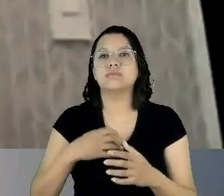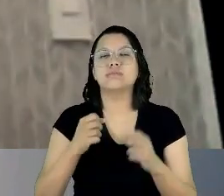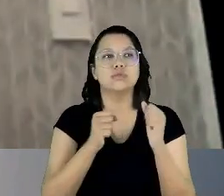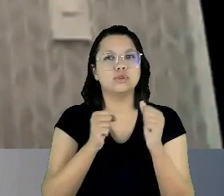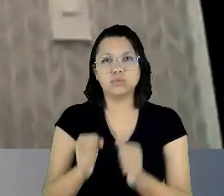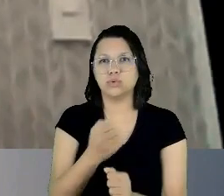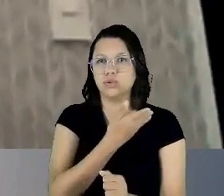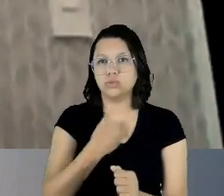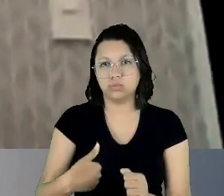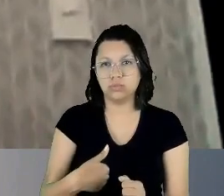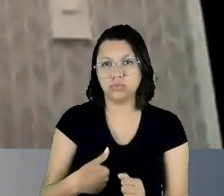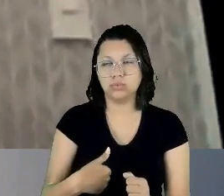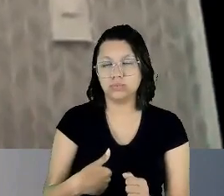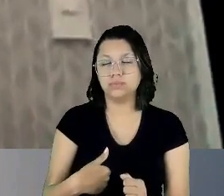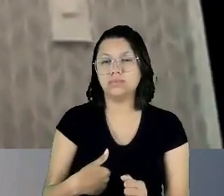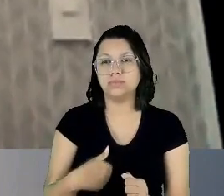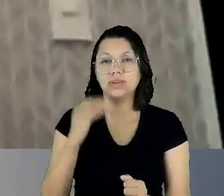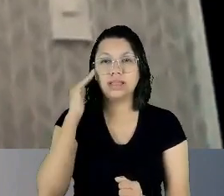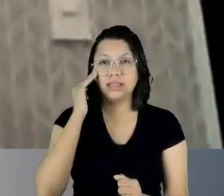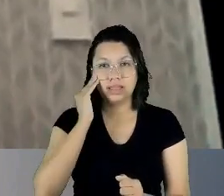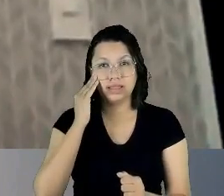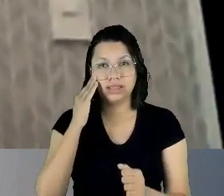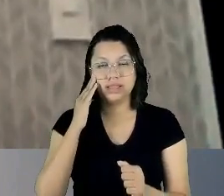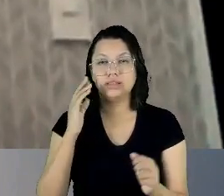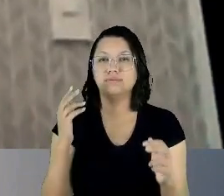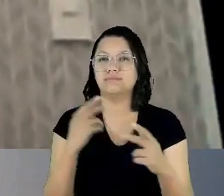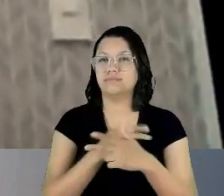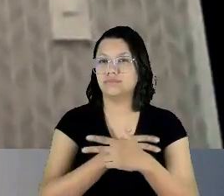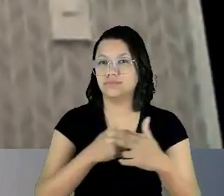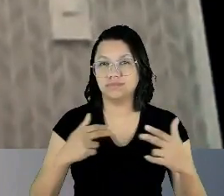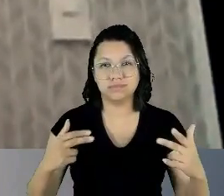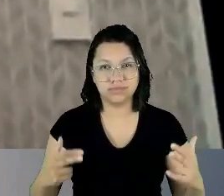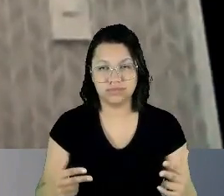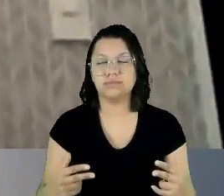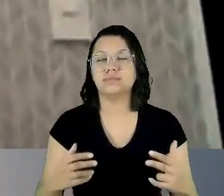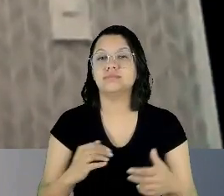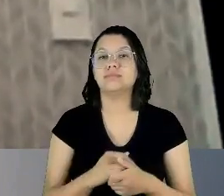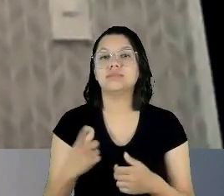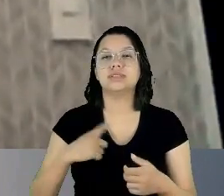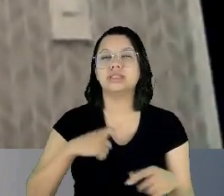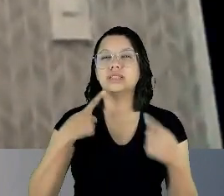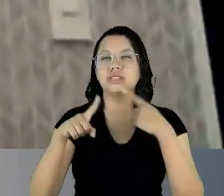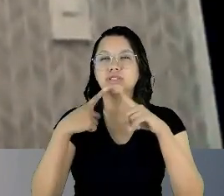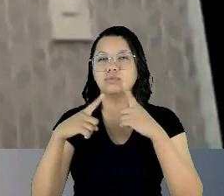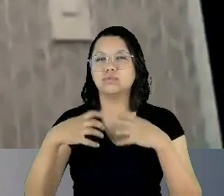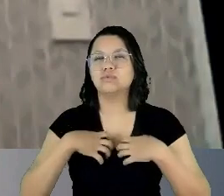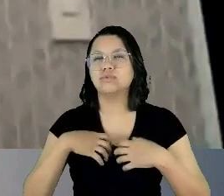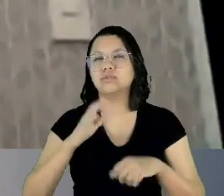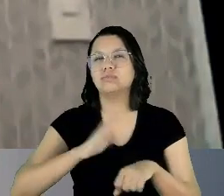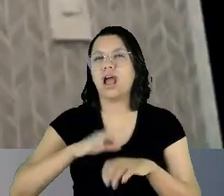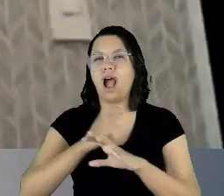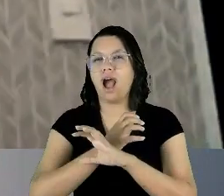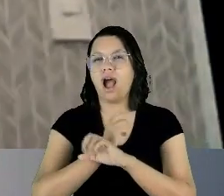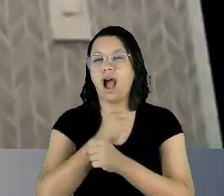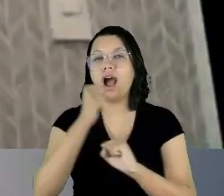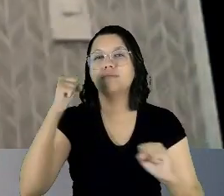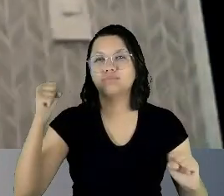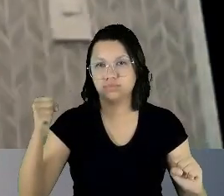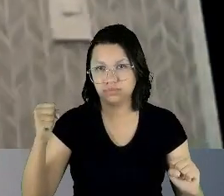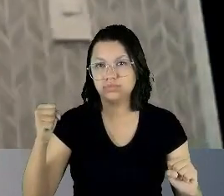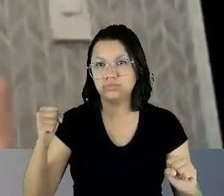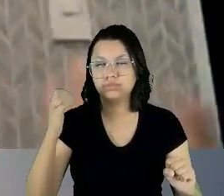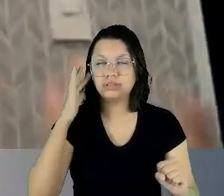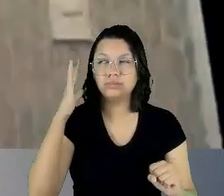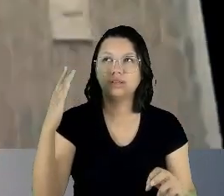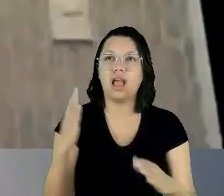públicos para com essa interseccionalidade. E que a gente tenha essa discussão de um modo mais amplo, da gente pensar direito à cidade.